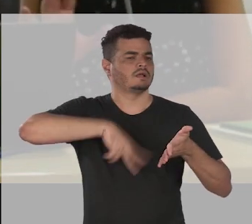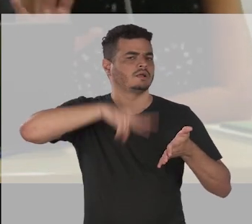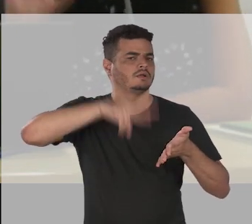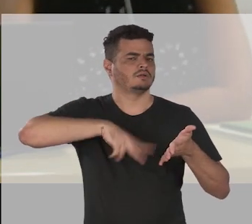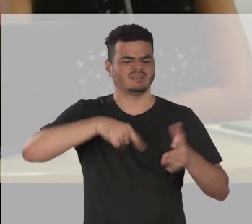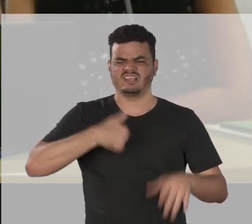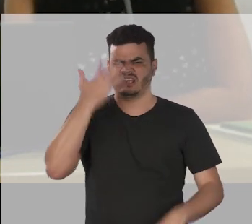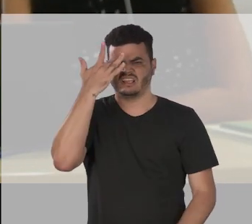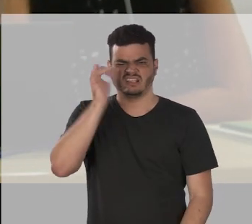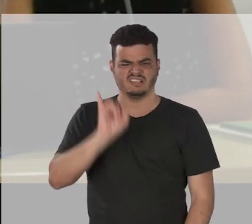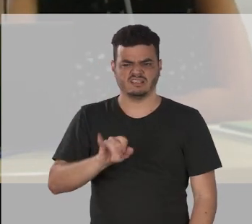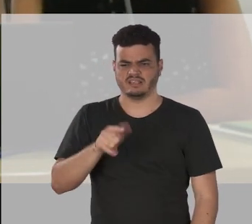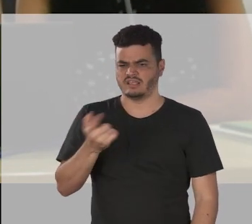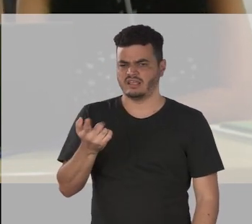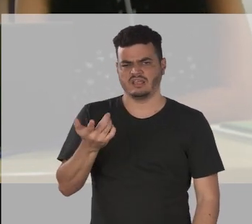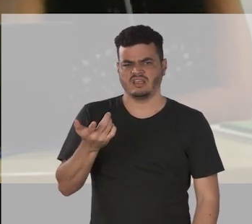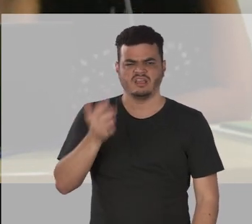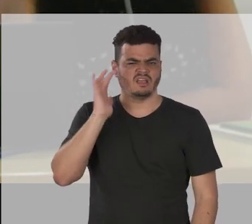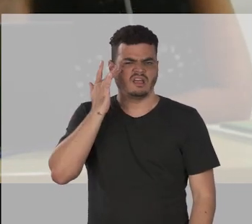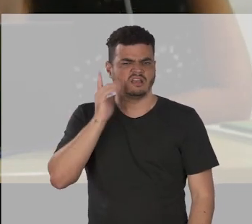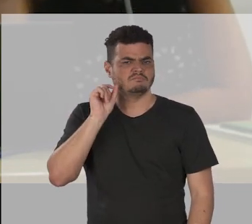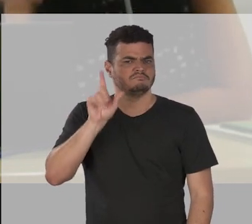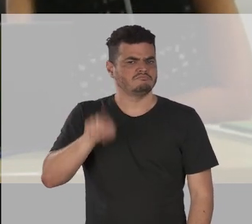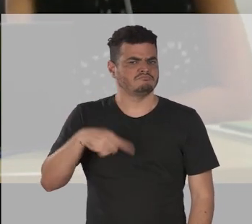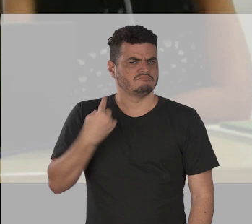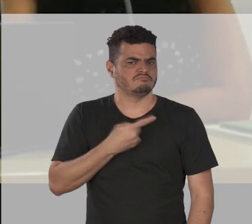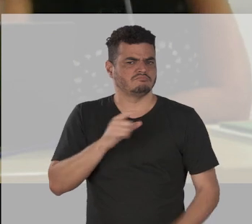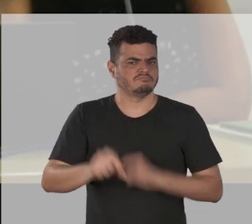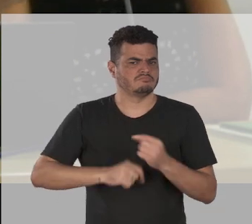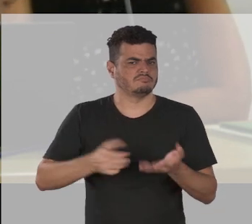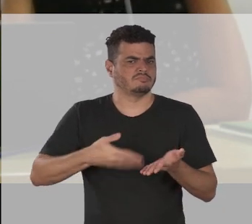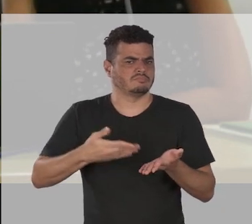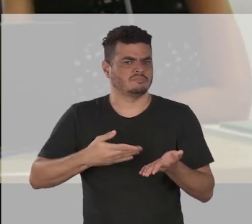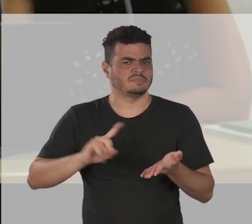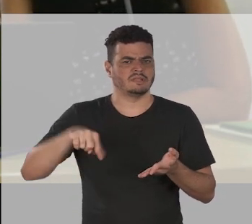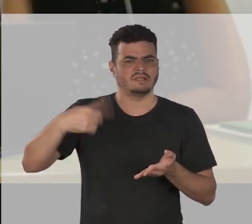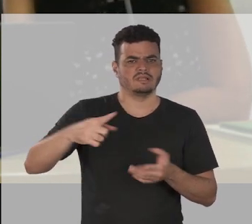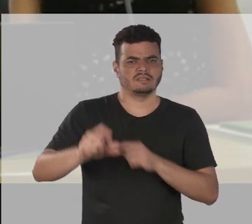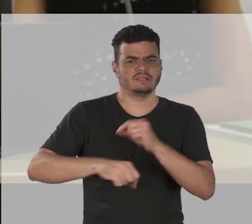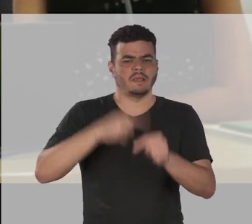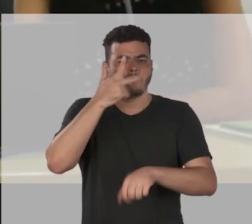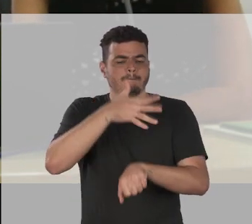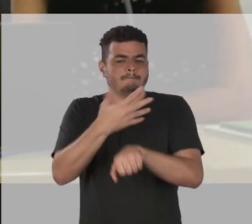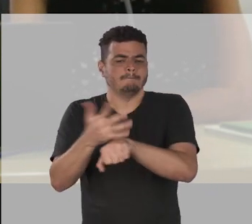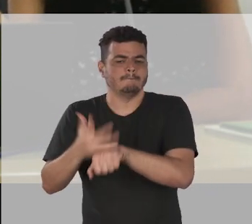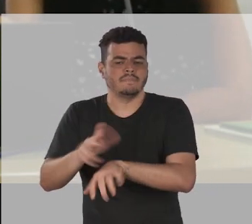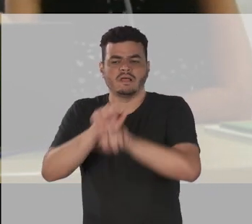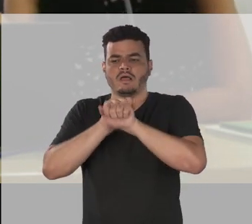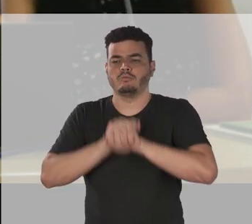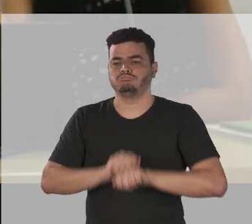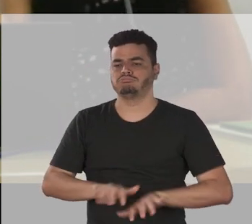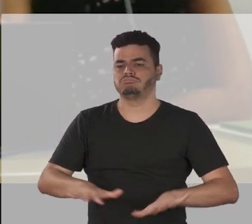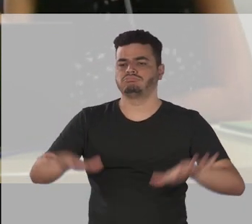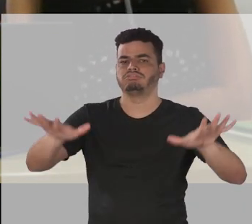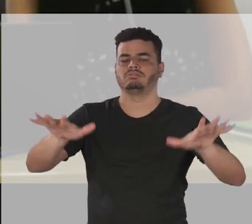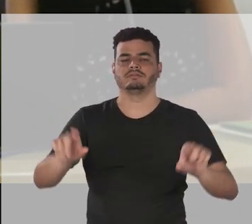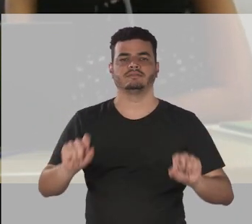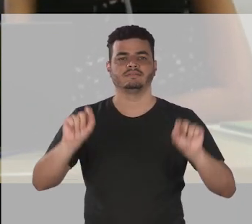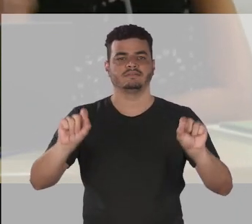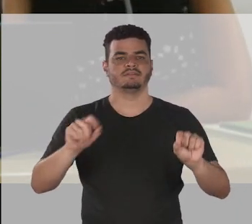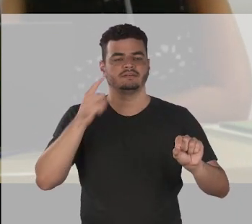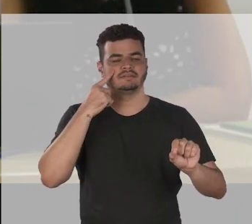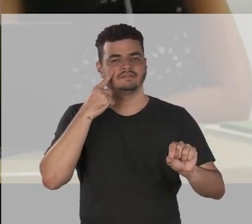leitura. Eu não sei se creio que um momento foi obrigatório, mas também a verdade é